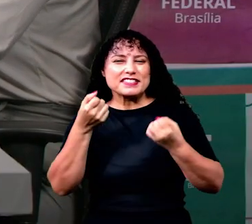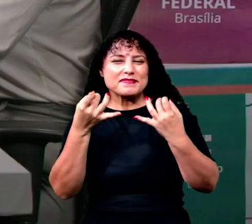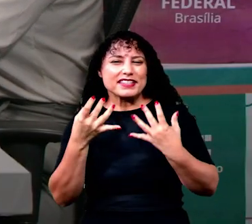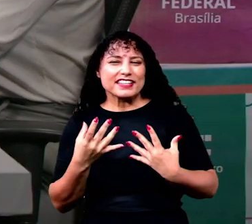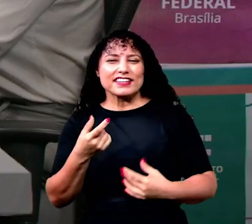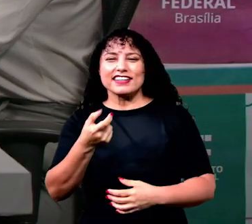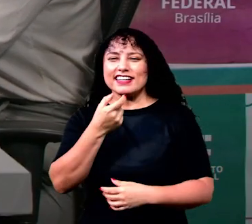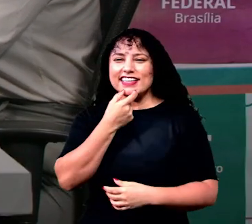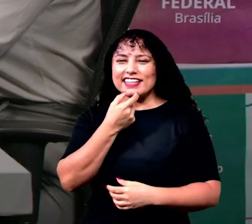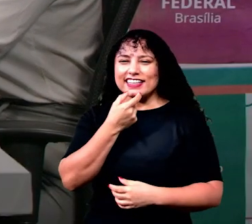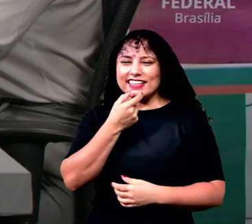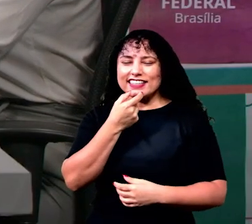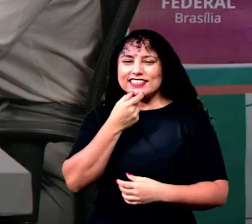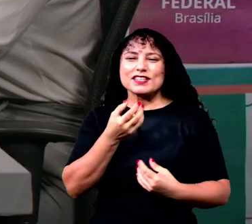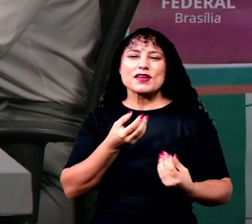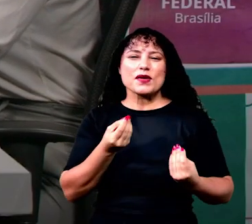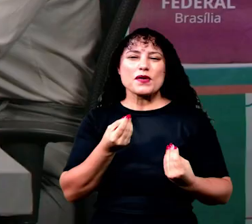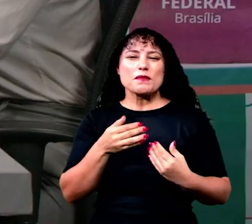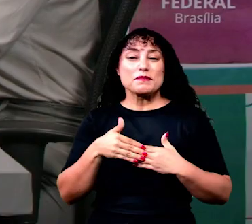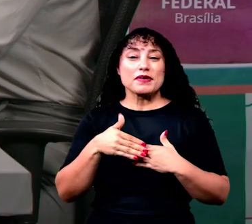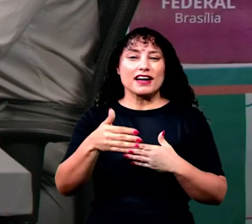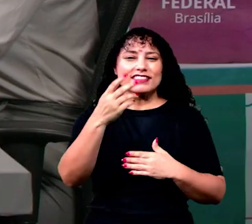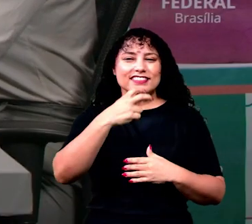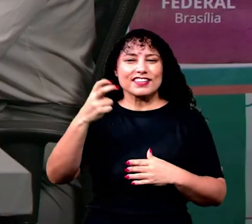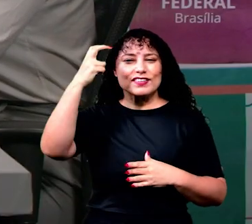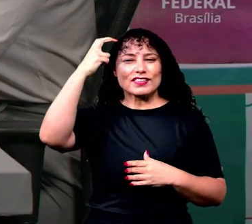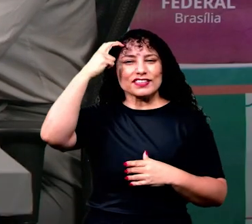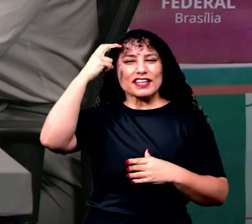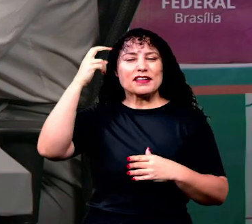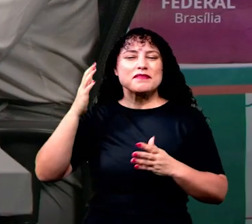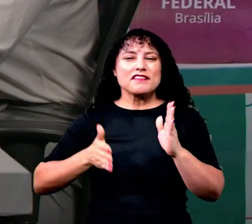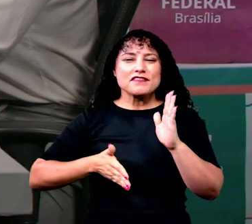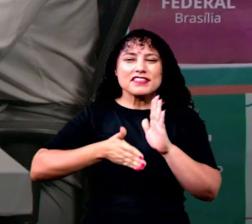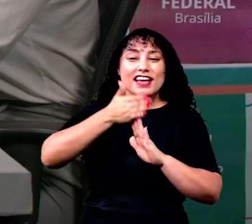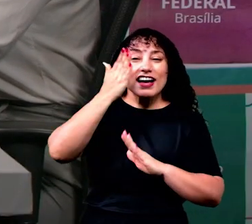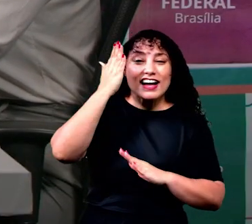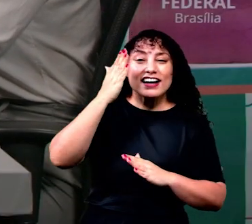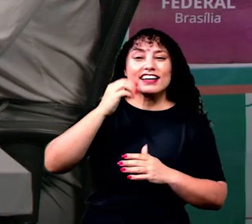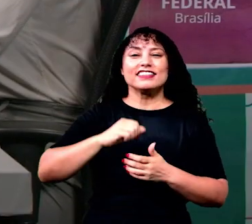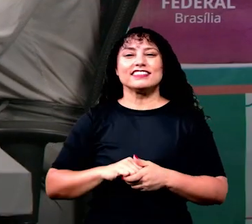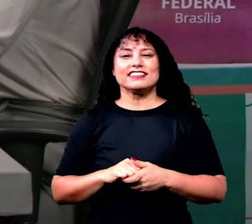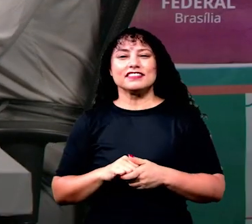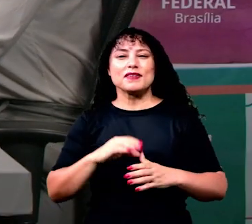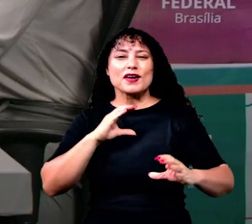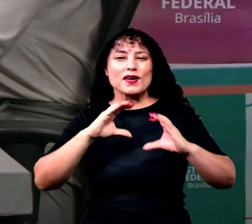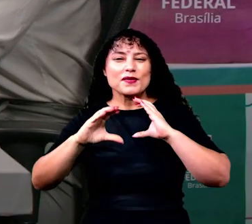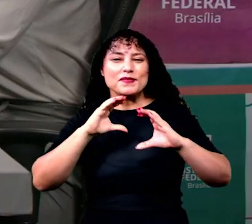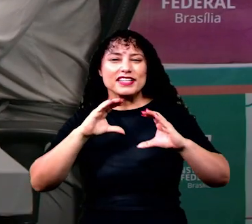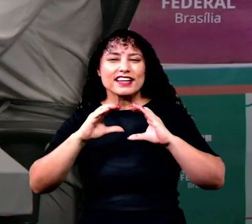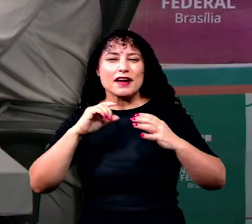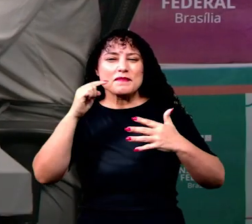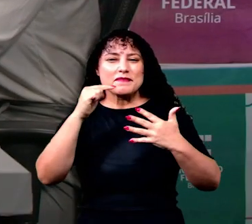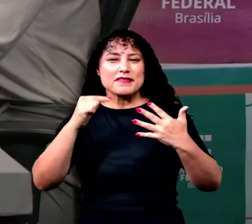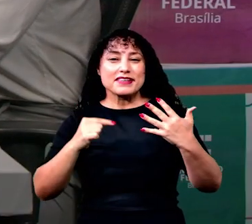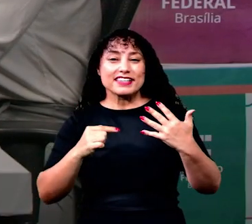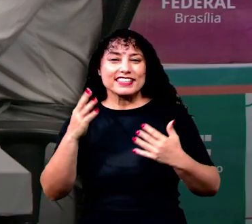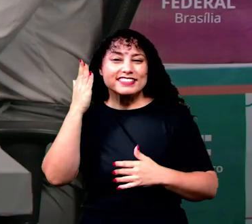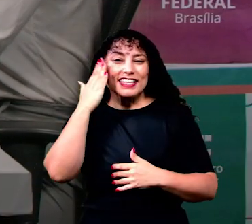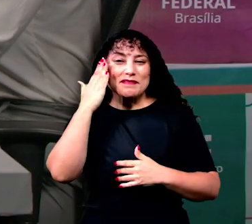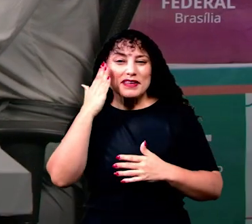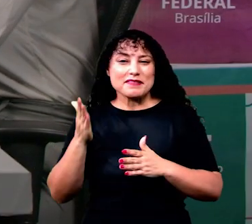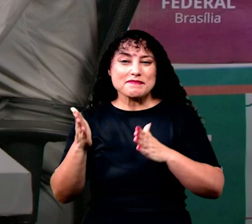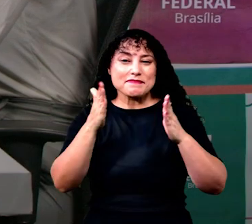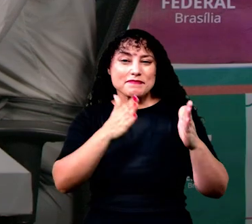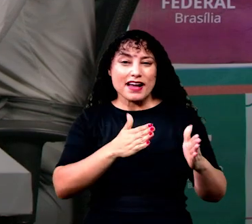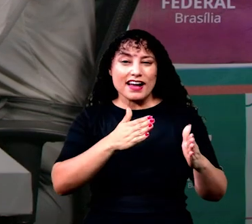A gente falou muito sobre o inglês como ponto para cultura, para viagem, para comunicação e tudo mais, mas eu